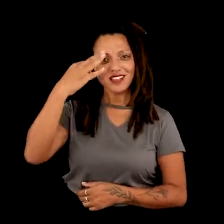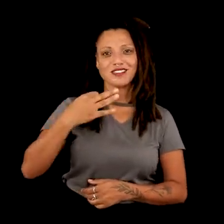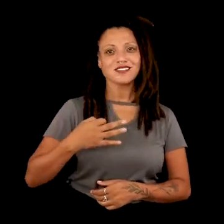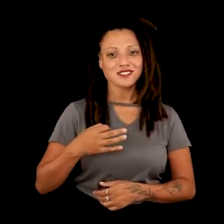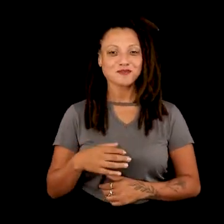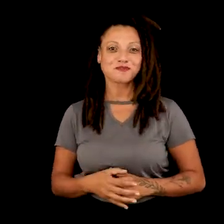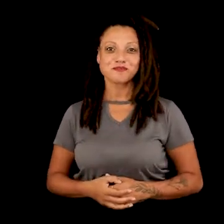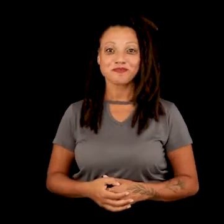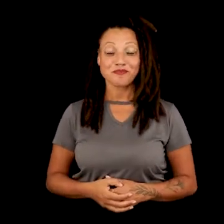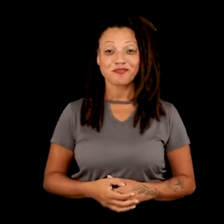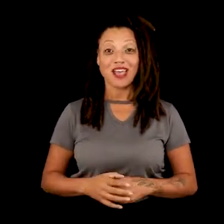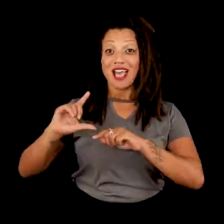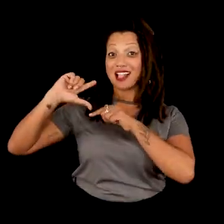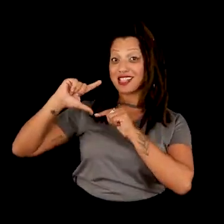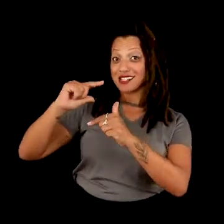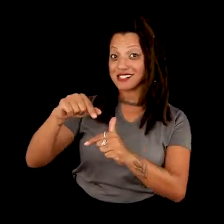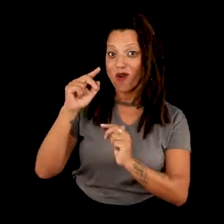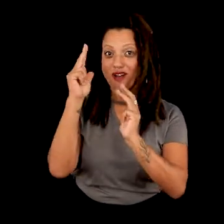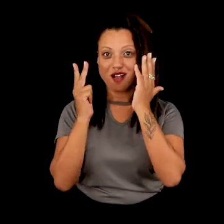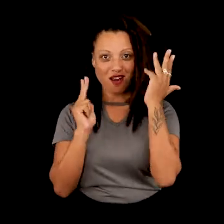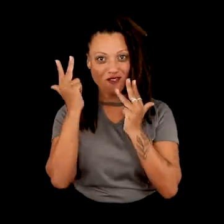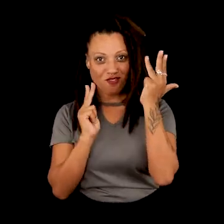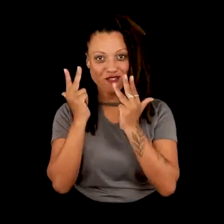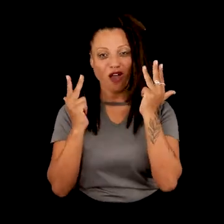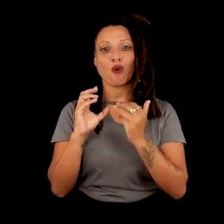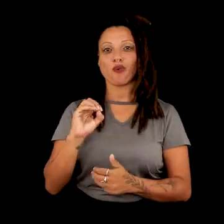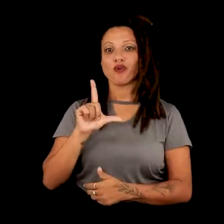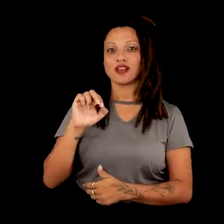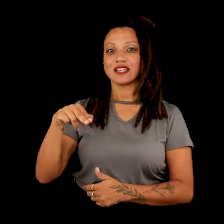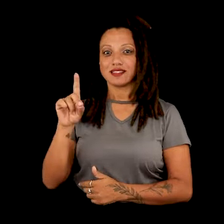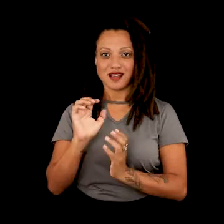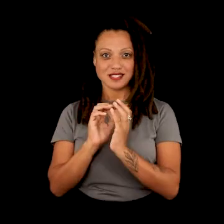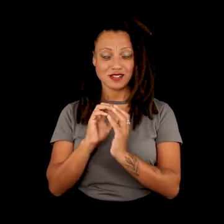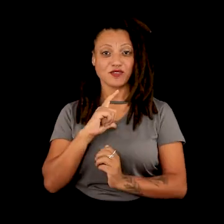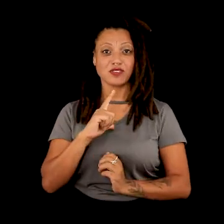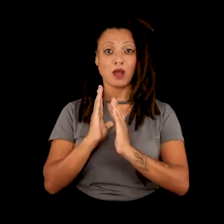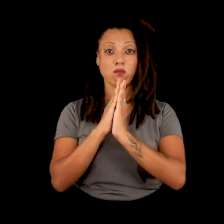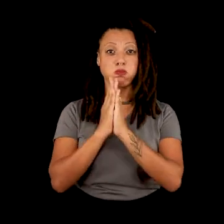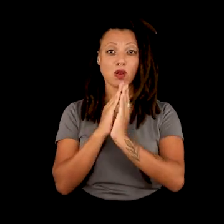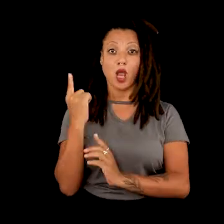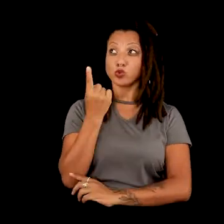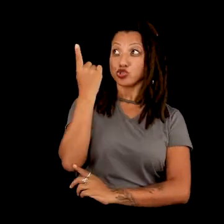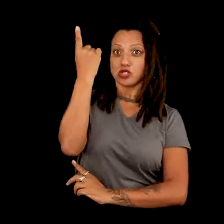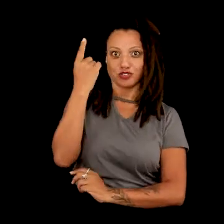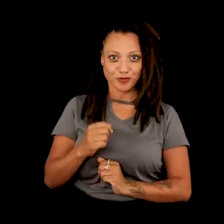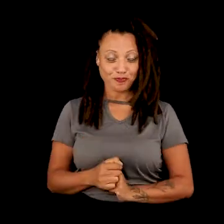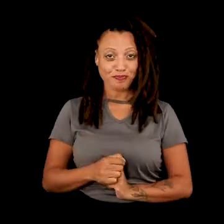É tradição aqui no Carnaval de Recife, Olinda, os bonecos gigantes, né? E só que Lia já é gigante,